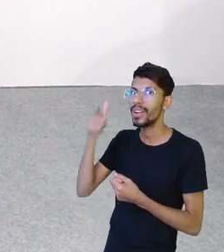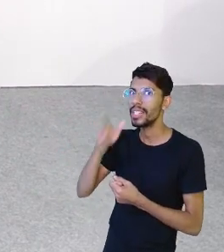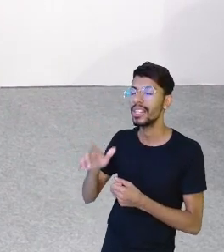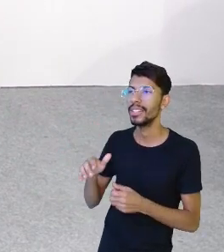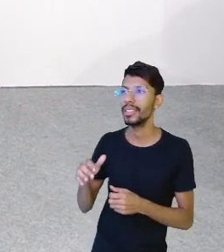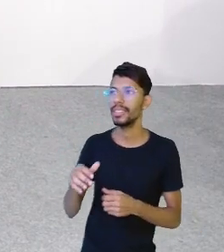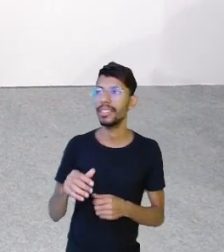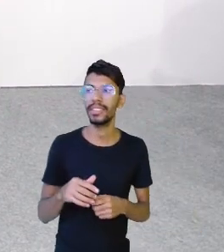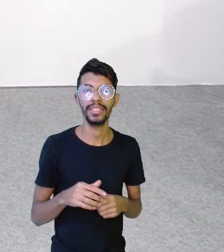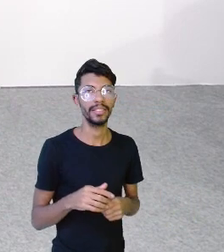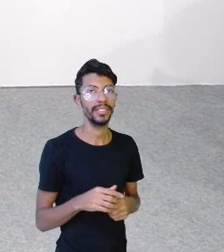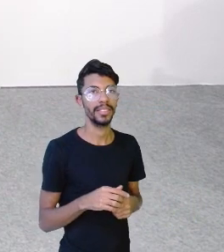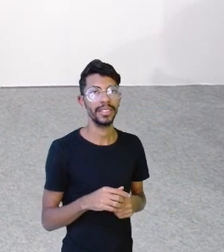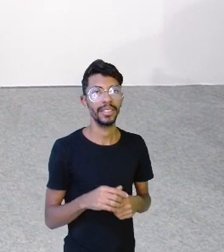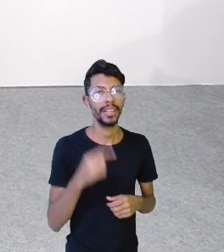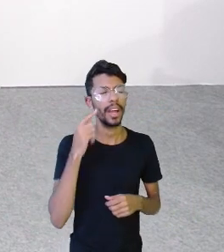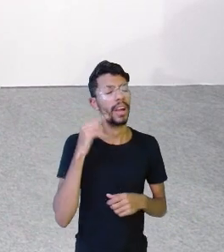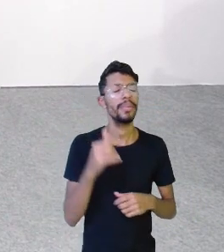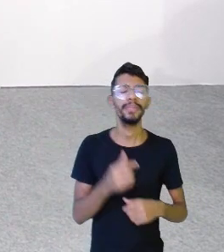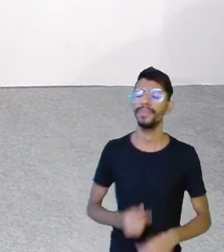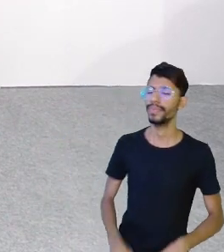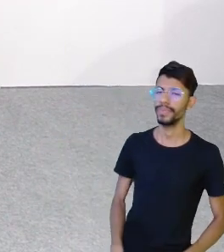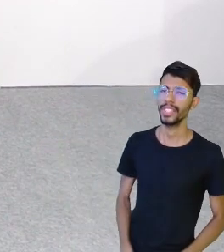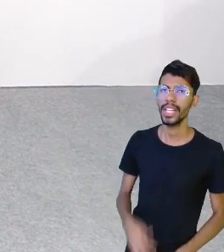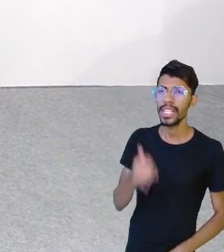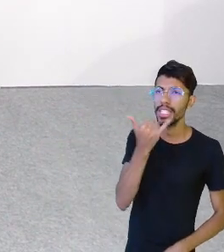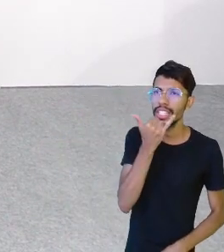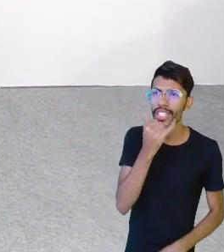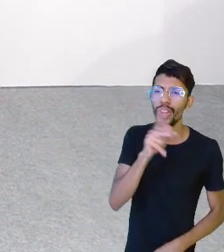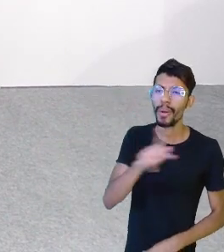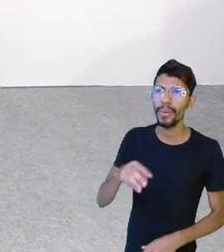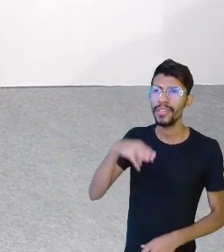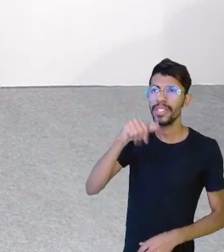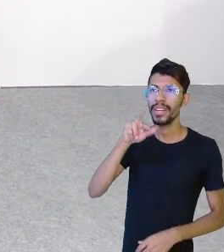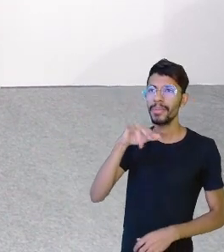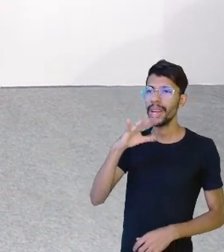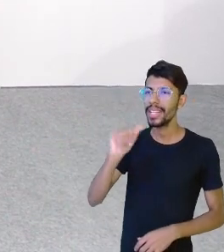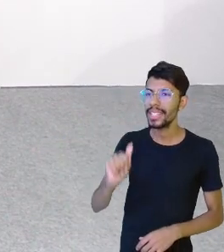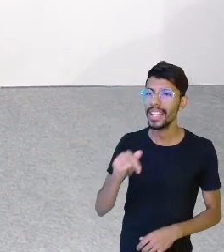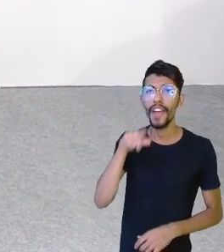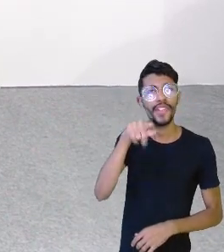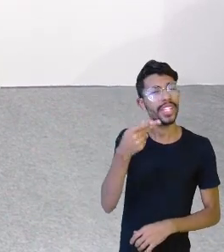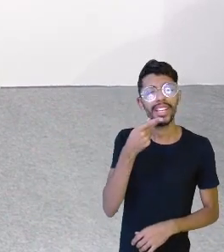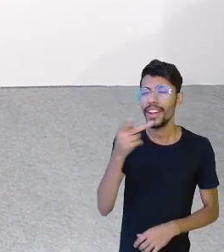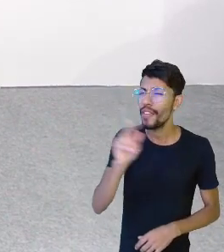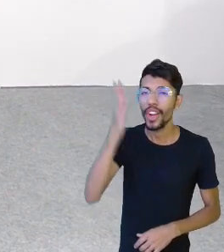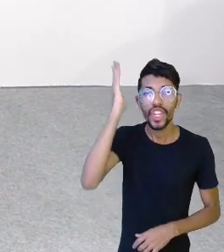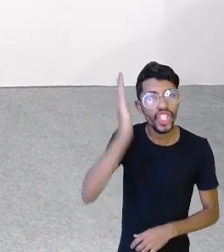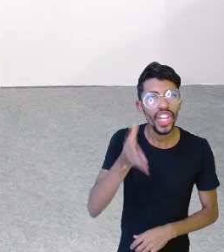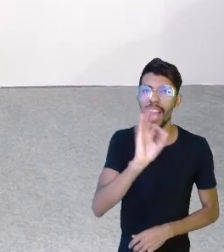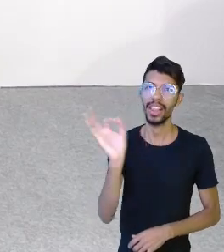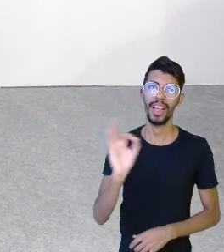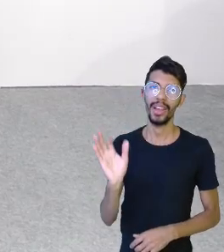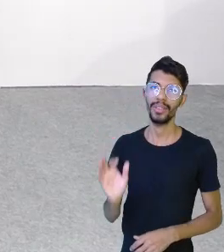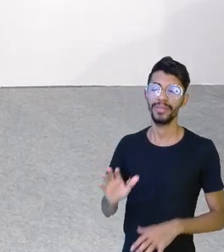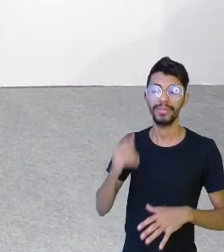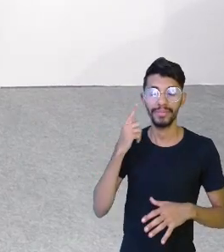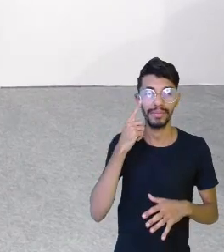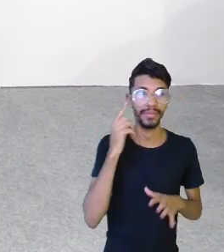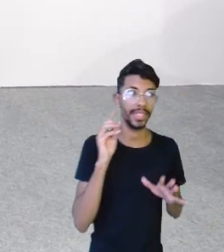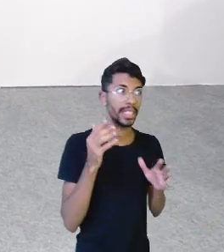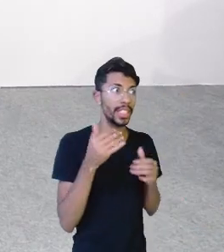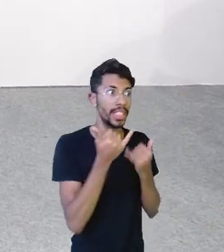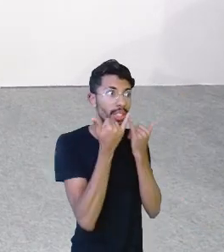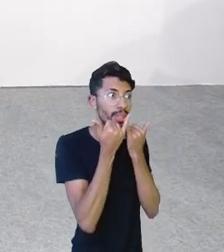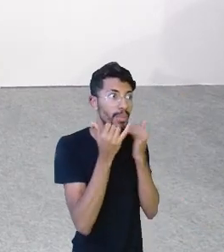lá. Professora Márcia, a senhora não disse valendo. Eita, não disse. Ai, desculpa. Então volta de